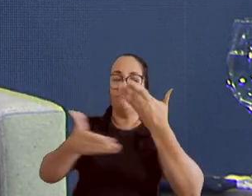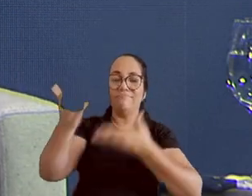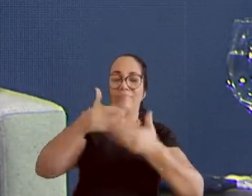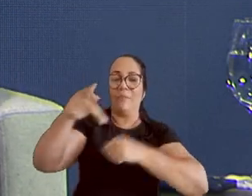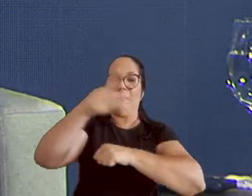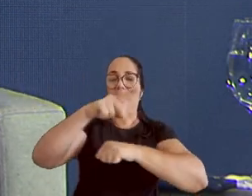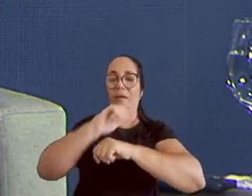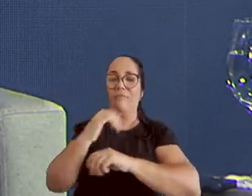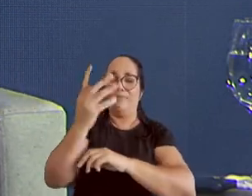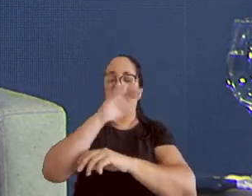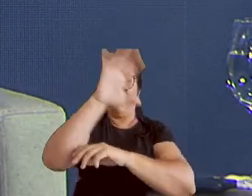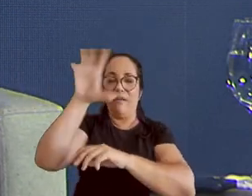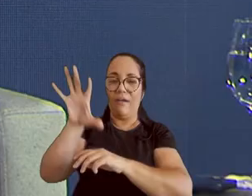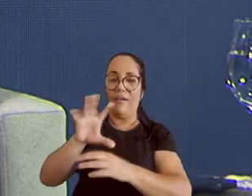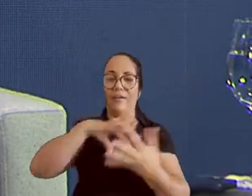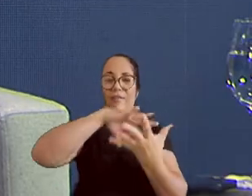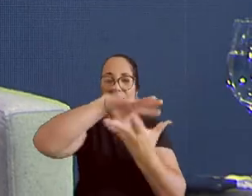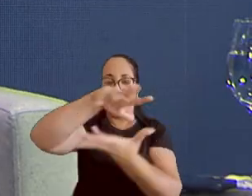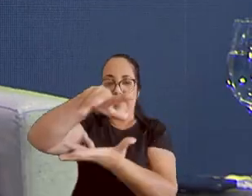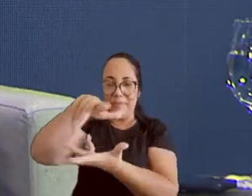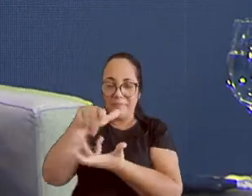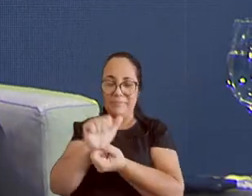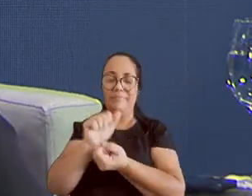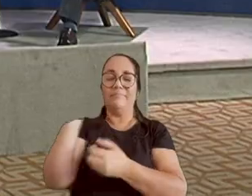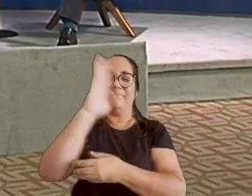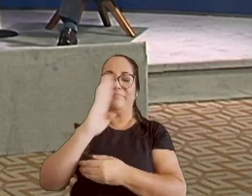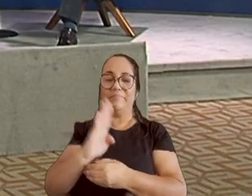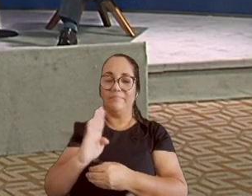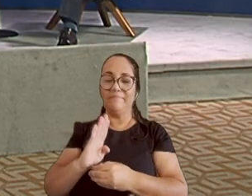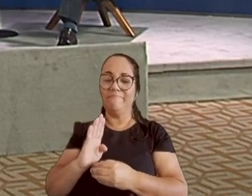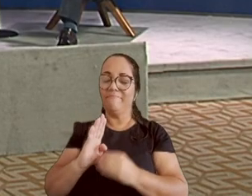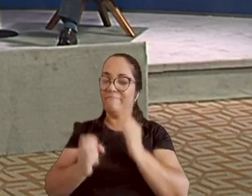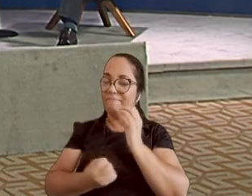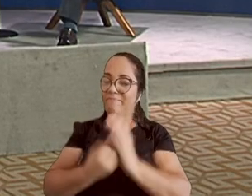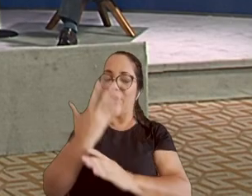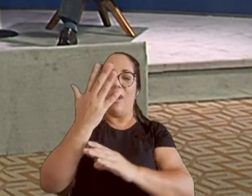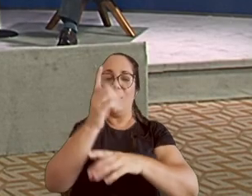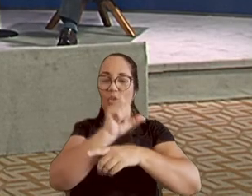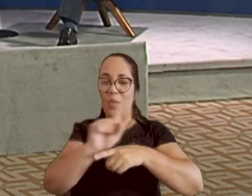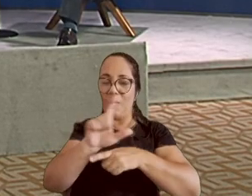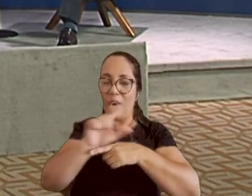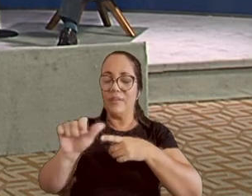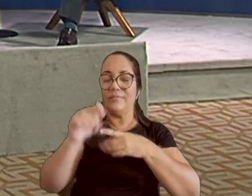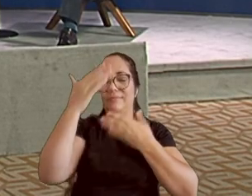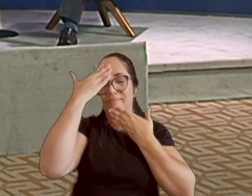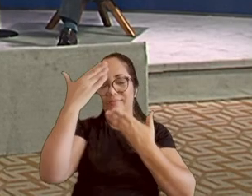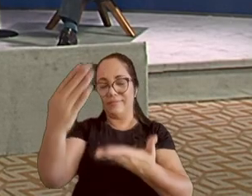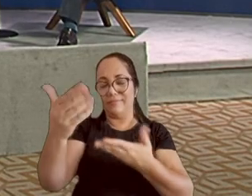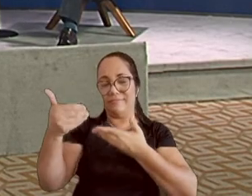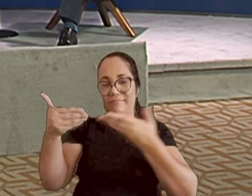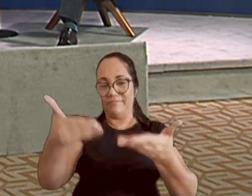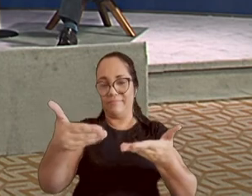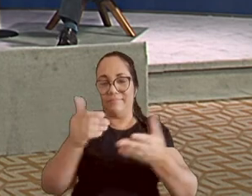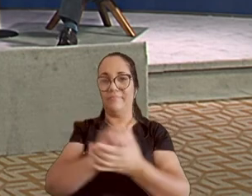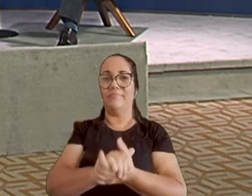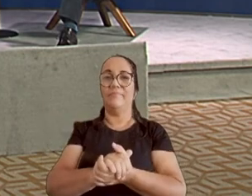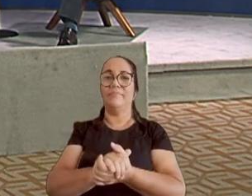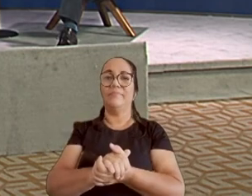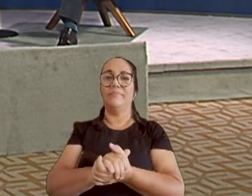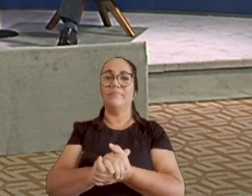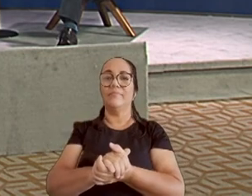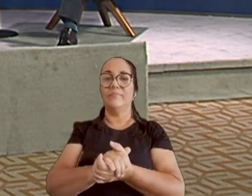um grande propulsor de outras coisas além de commodities muito obrigado pelo convite obrigado